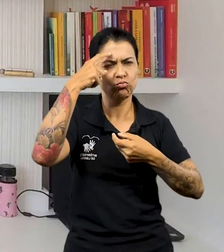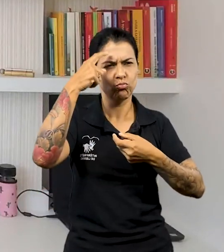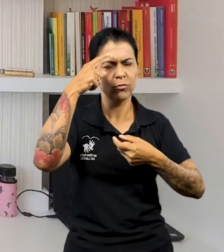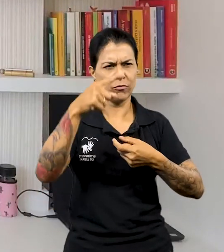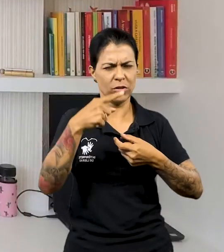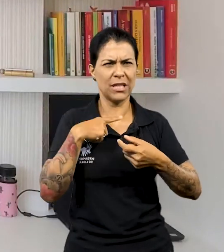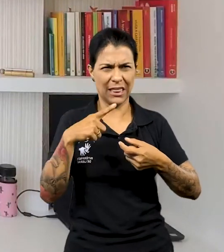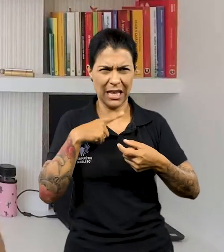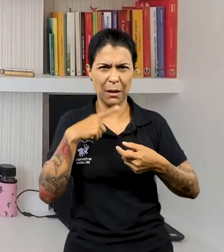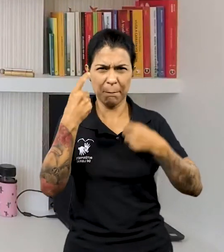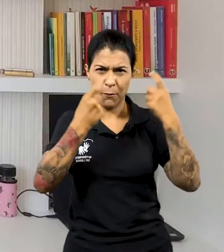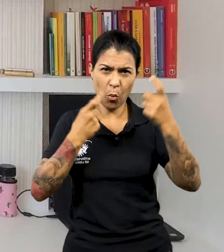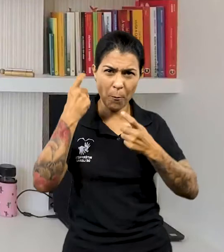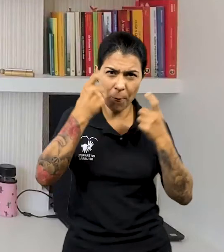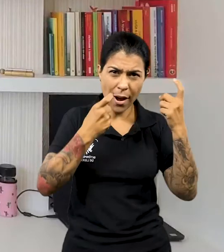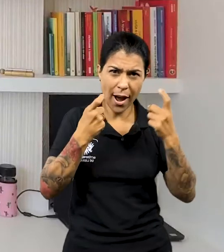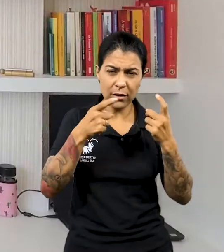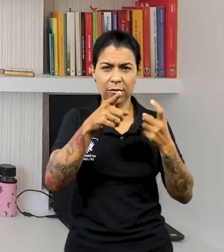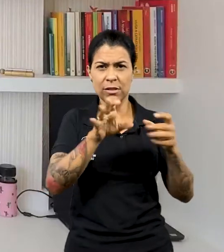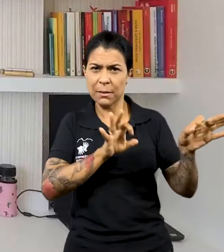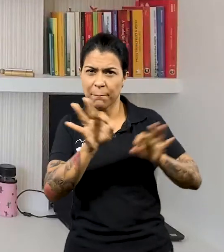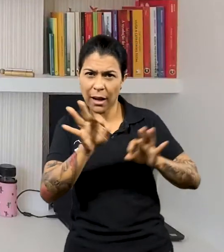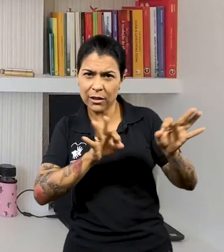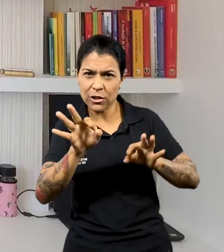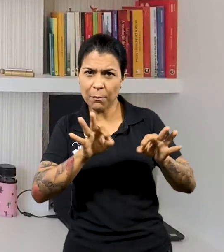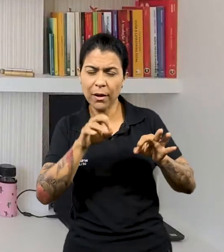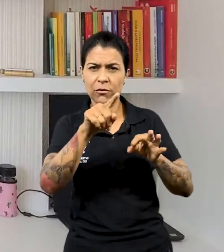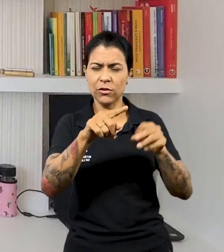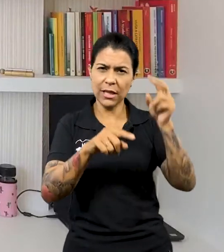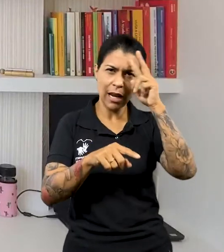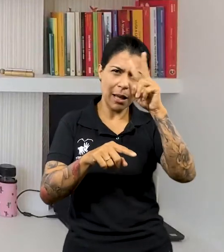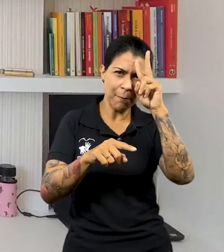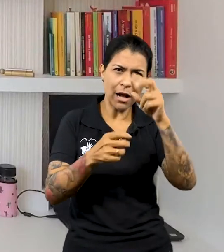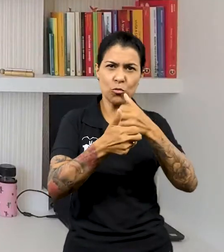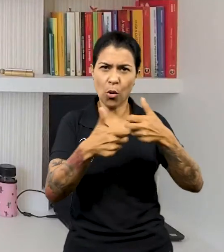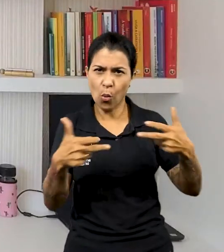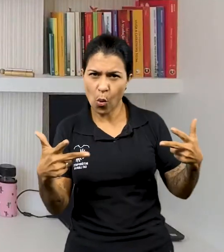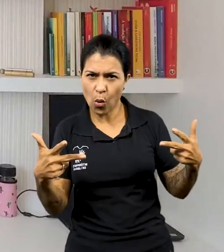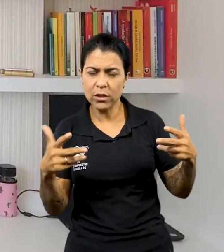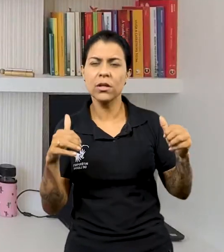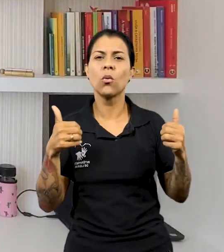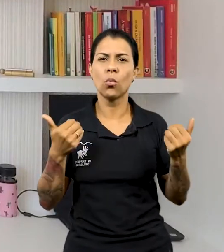mente. Se tem preocupações, planejamentos ou uma lembrança.